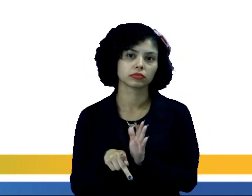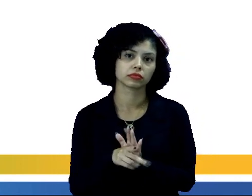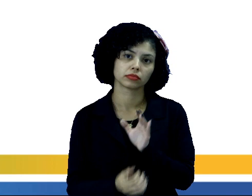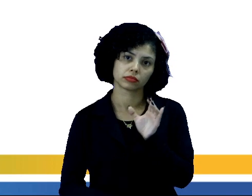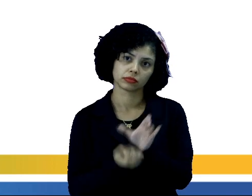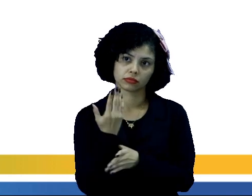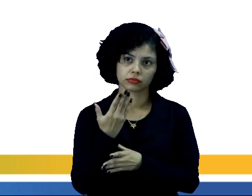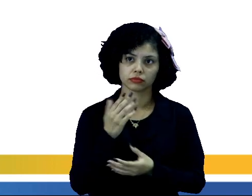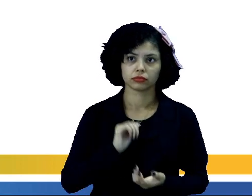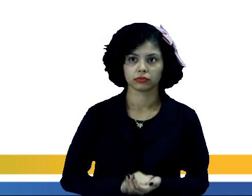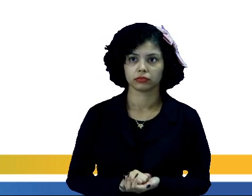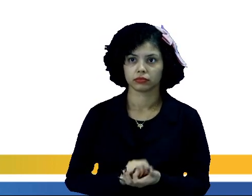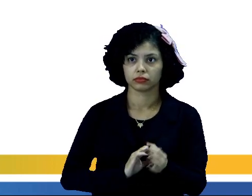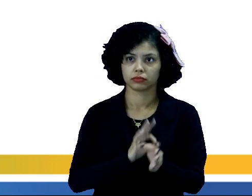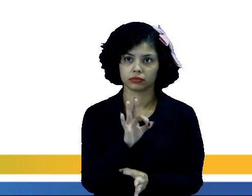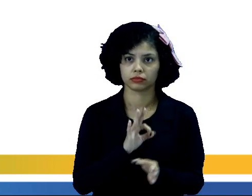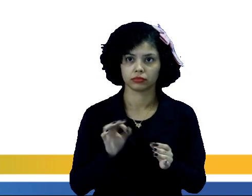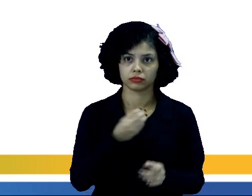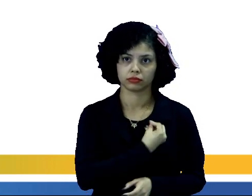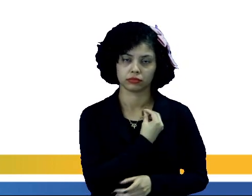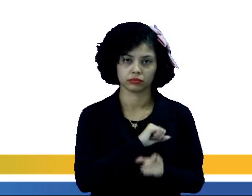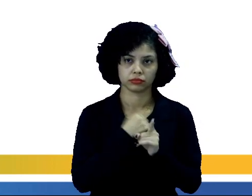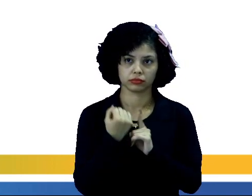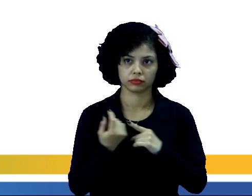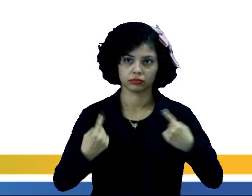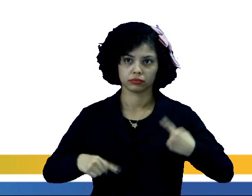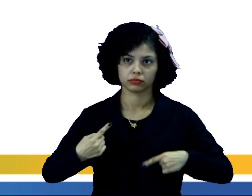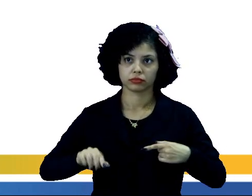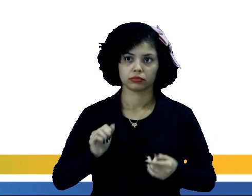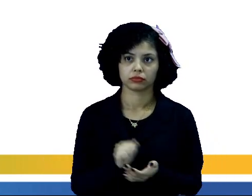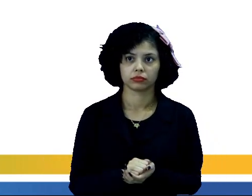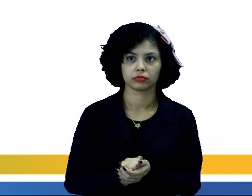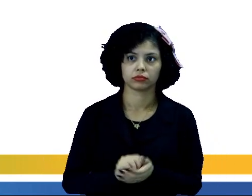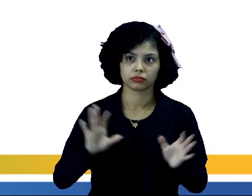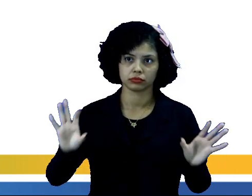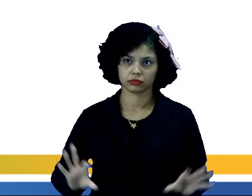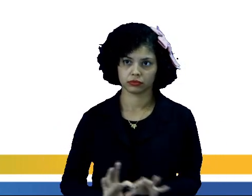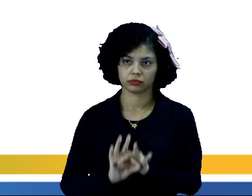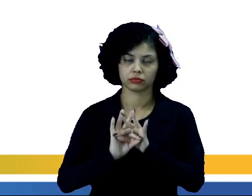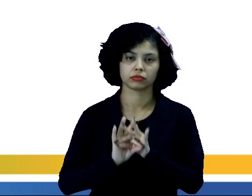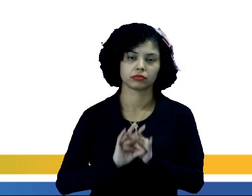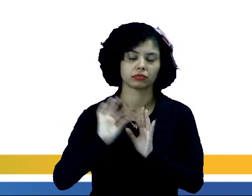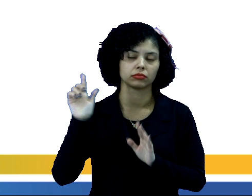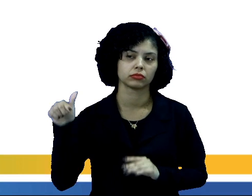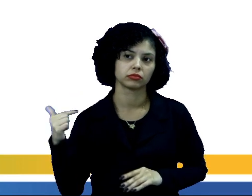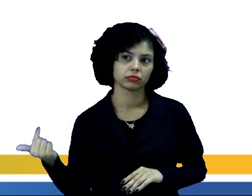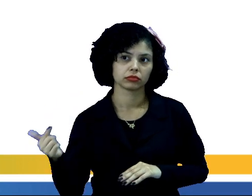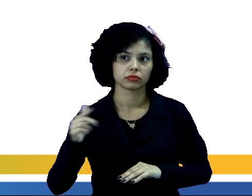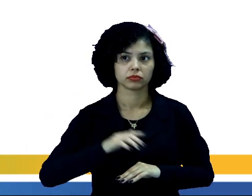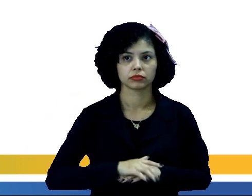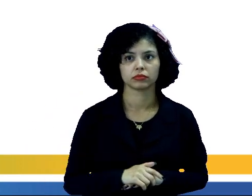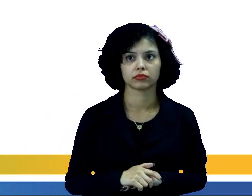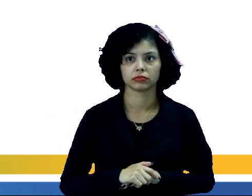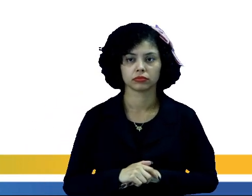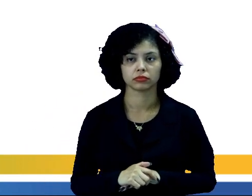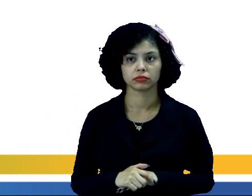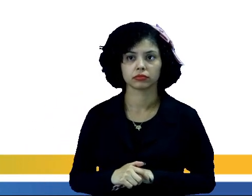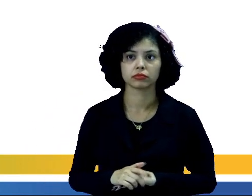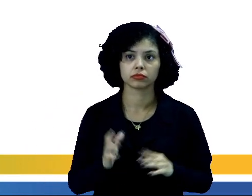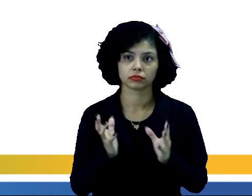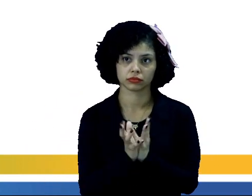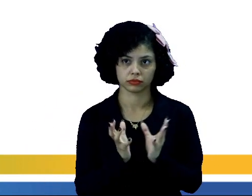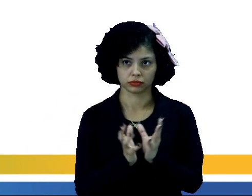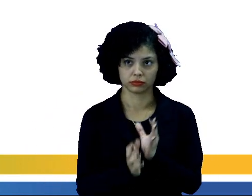de subsistência, na organização da vida social e política, nas suas relações com o meio e com os